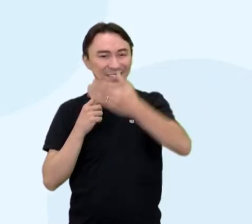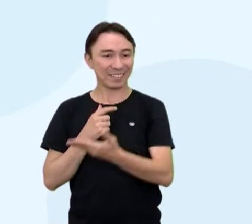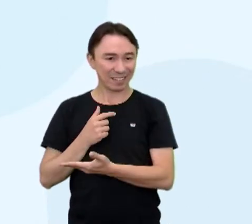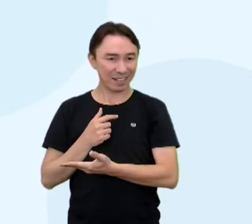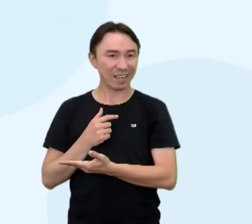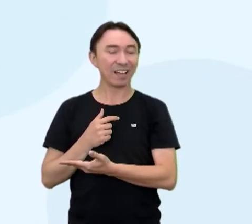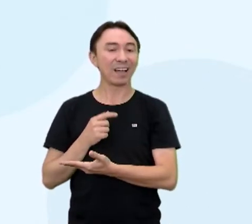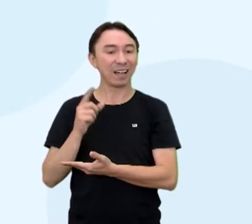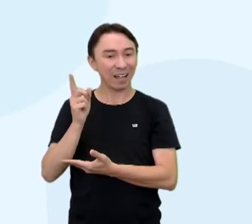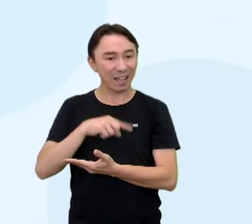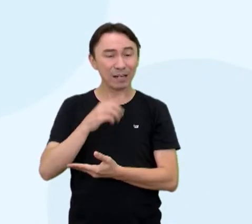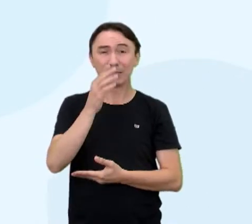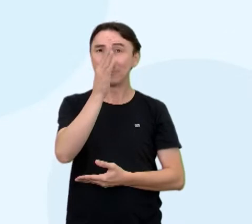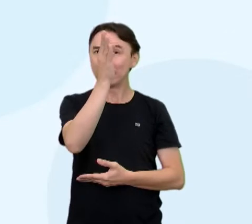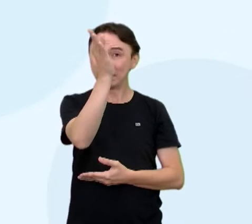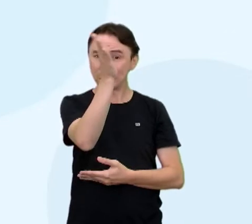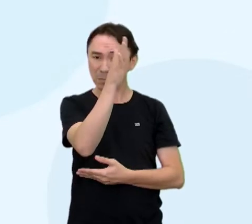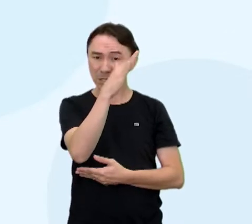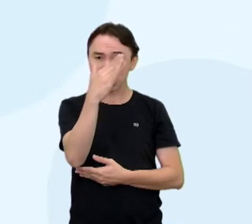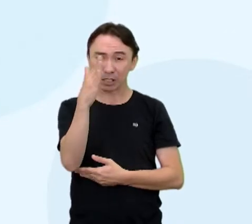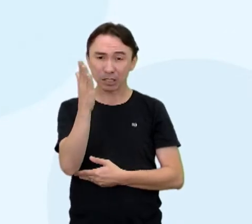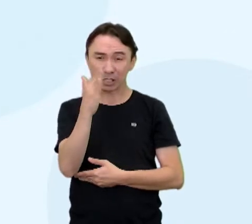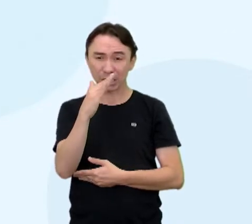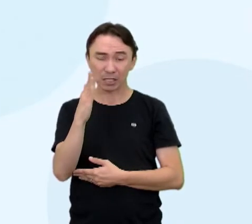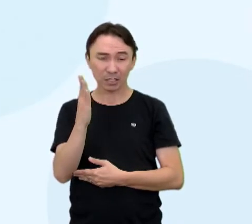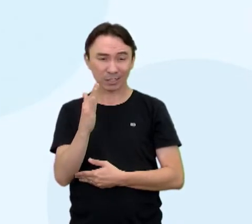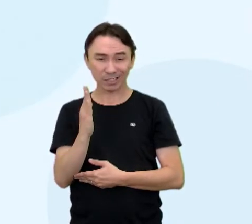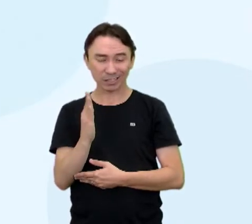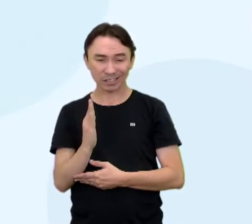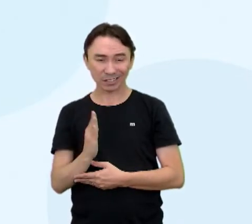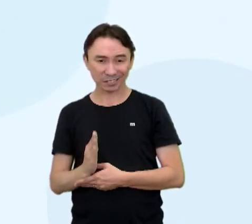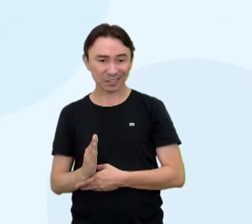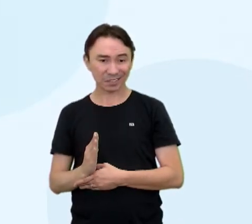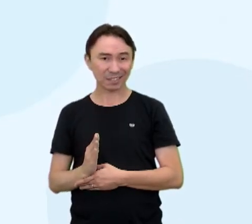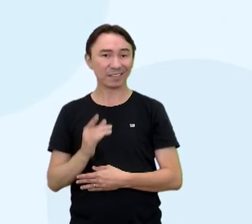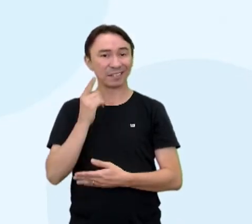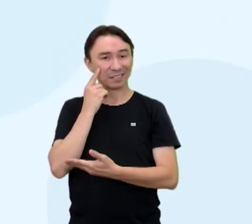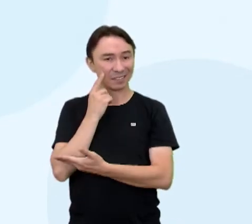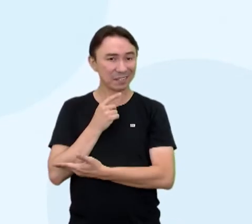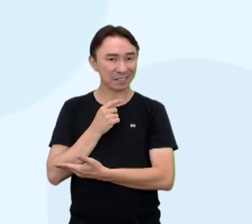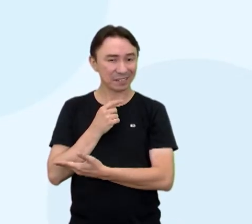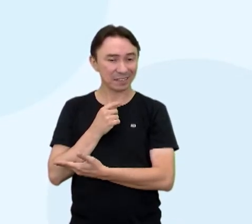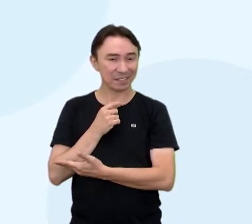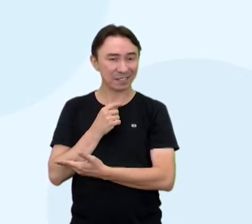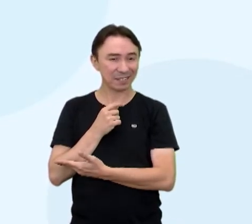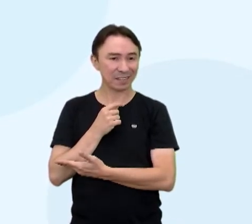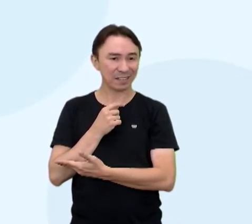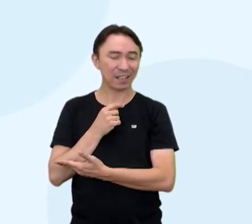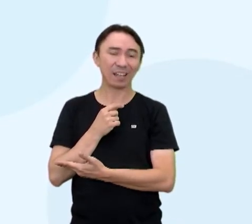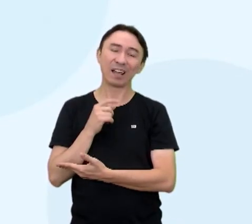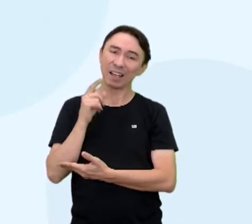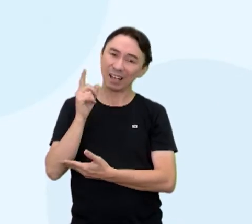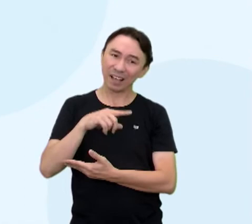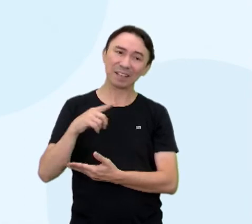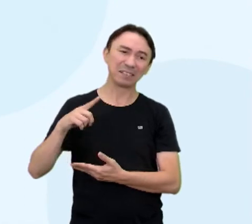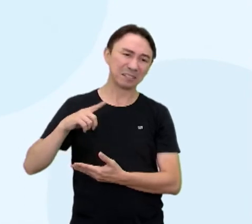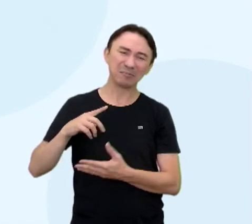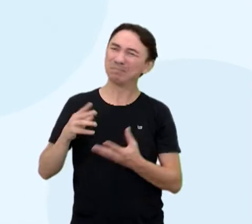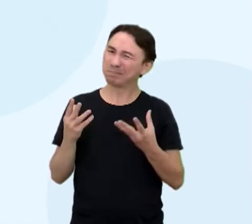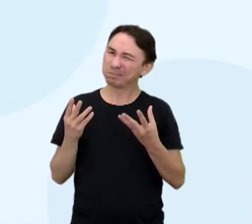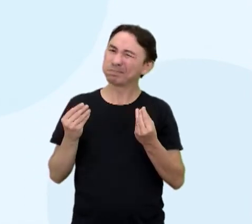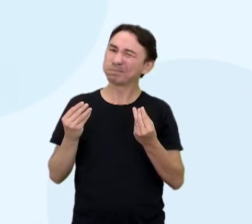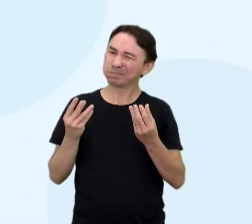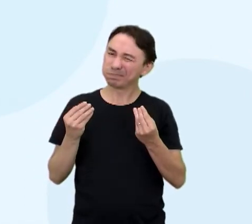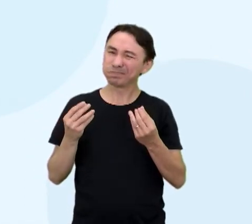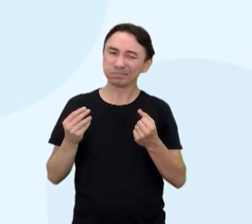dorsal submarina, né, ou crista média oceânica. Então ela é aí um conjunto aí de várias montanhas, aí, na